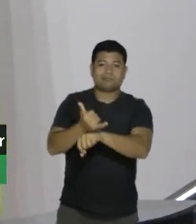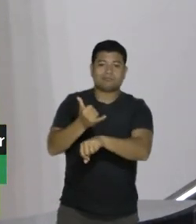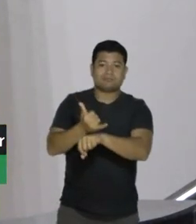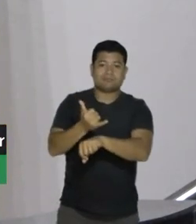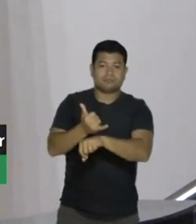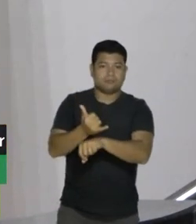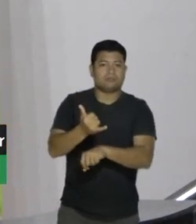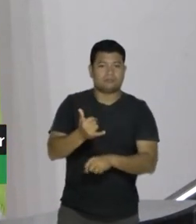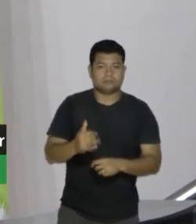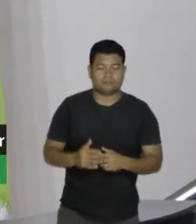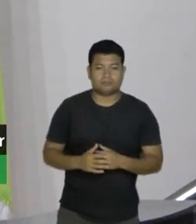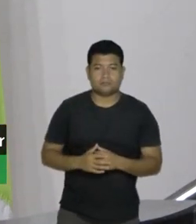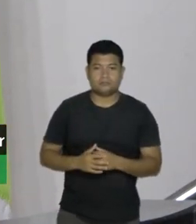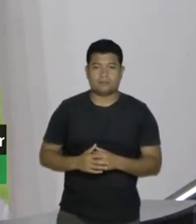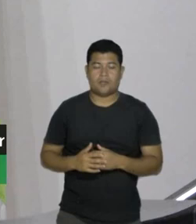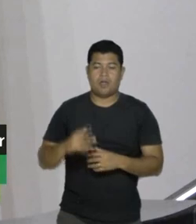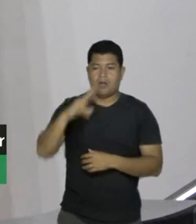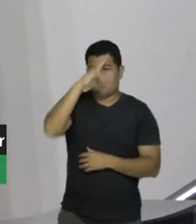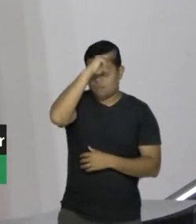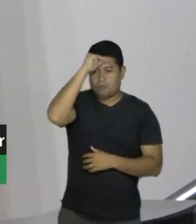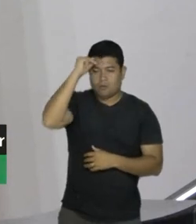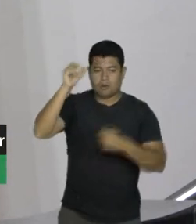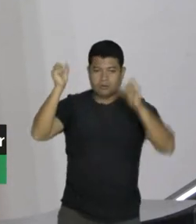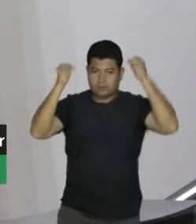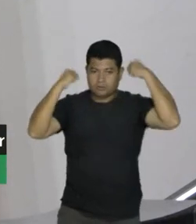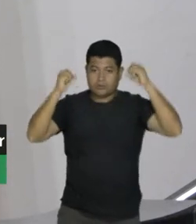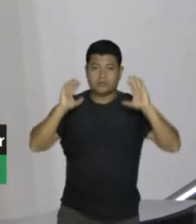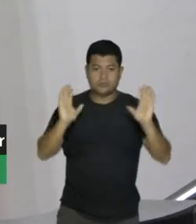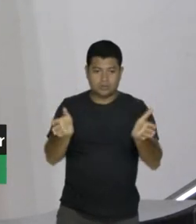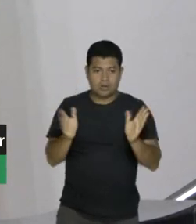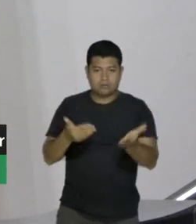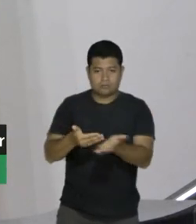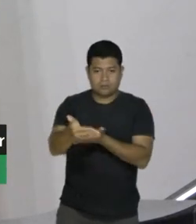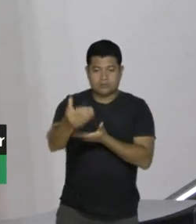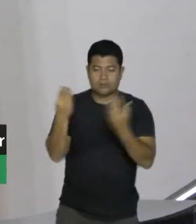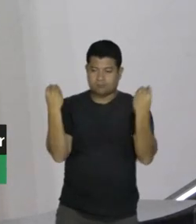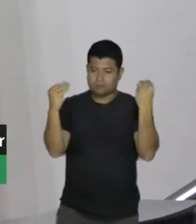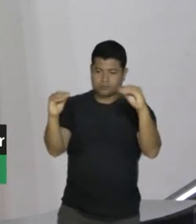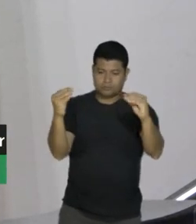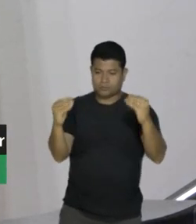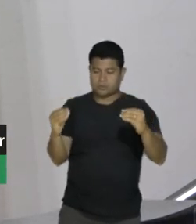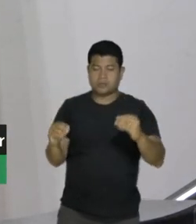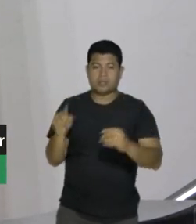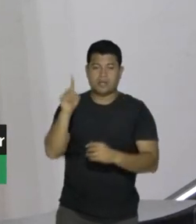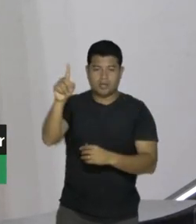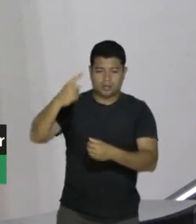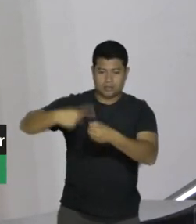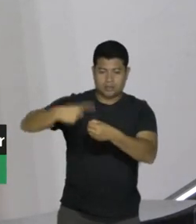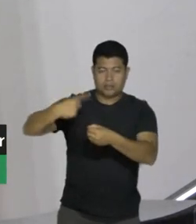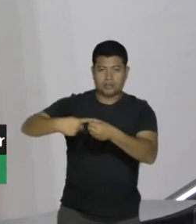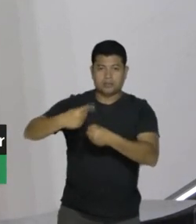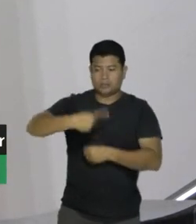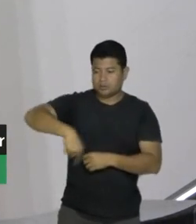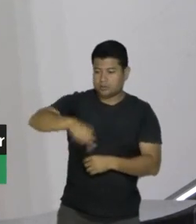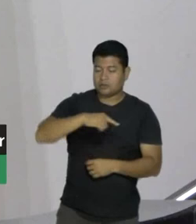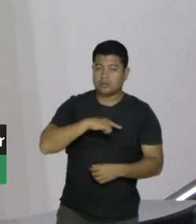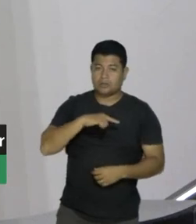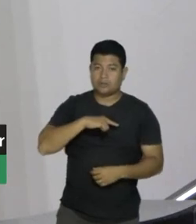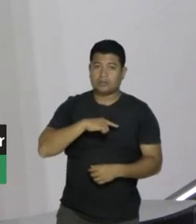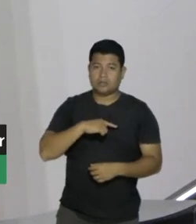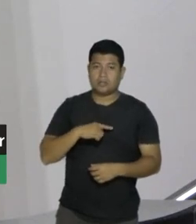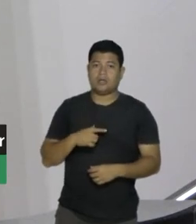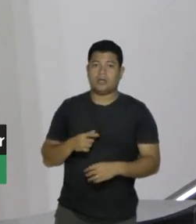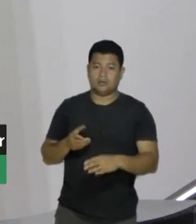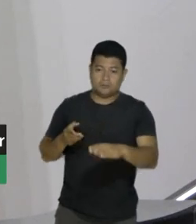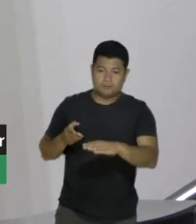prefeito de Chapecó João Rodrigues já tá implantando esse sistema lá no município no Oeste do estado e nós temos sim que preocupa na segurança